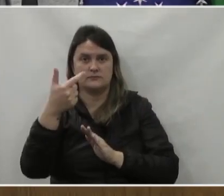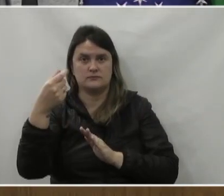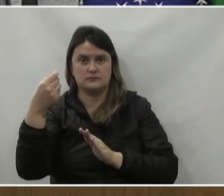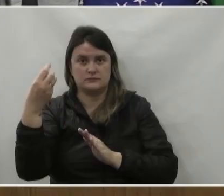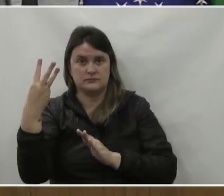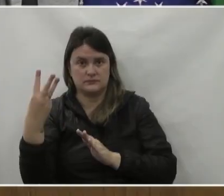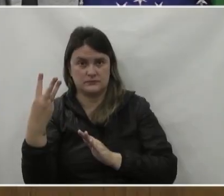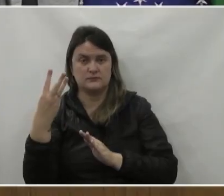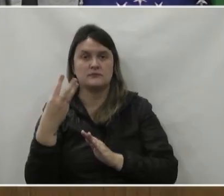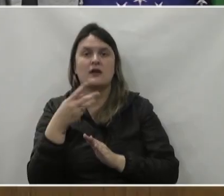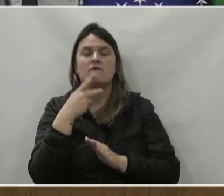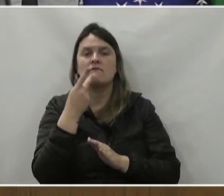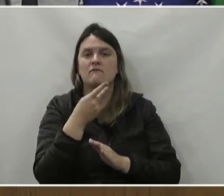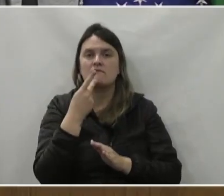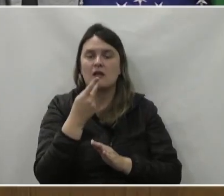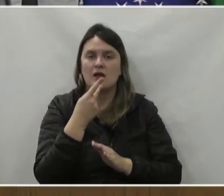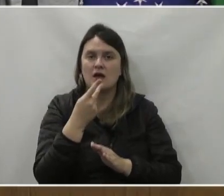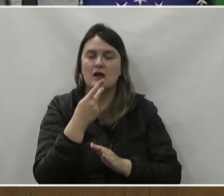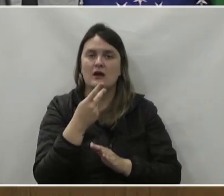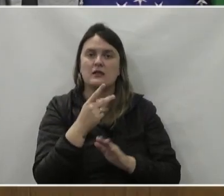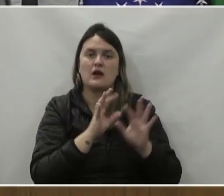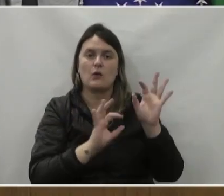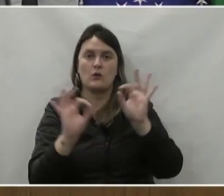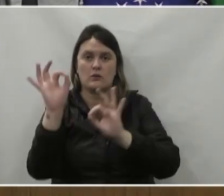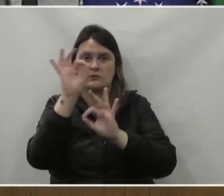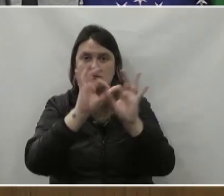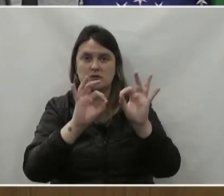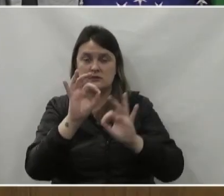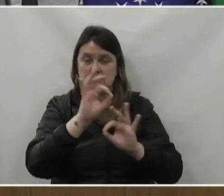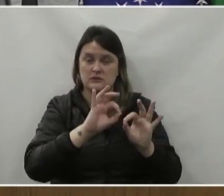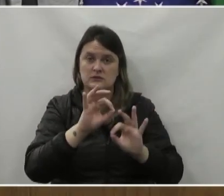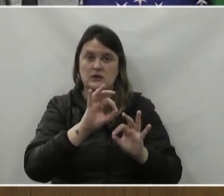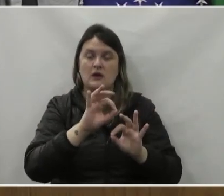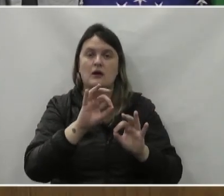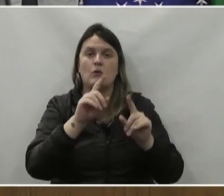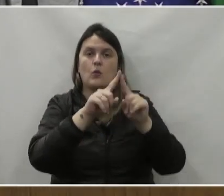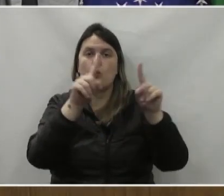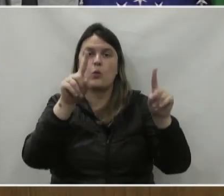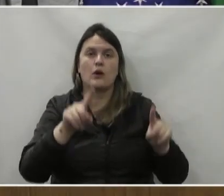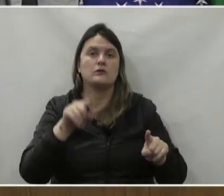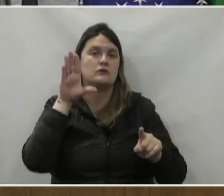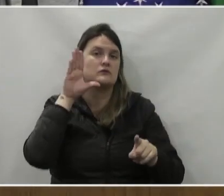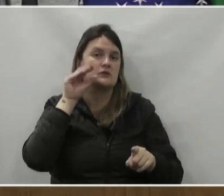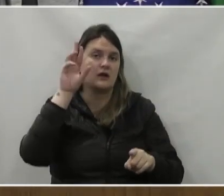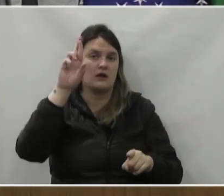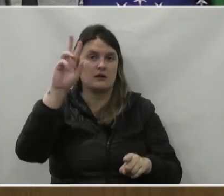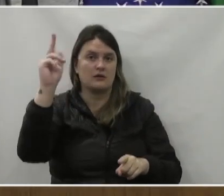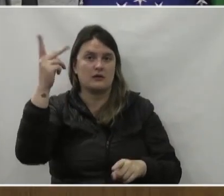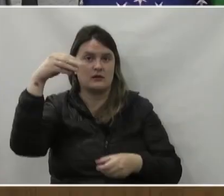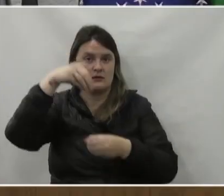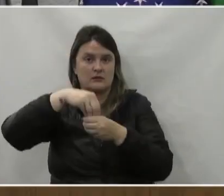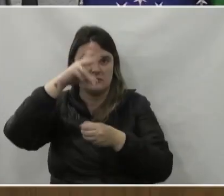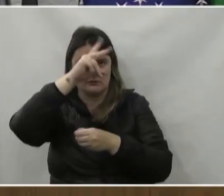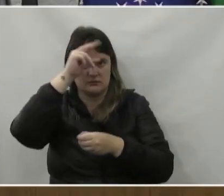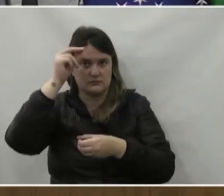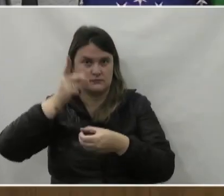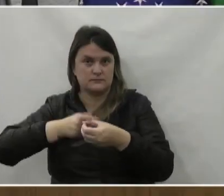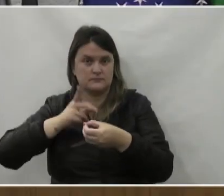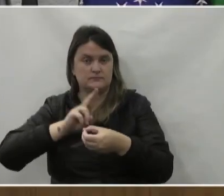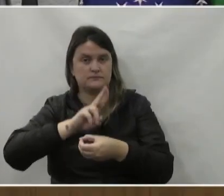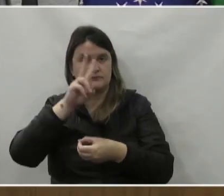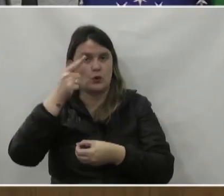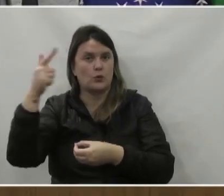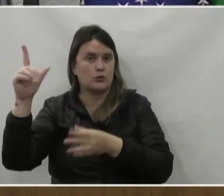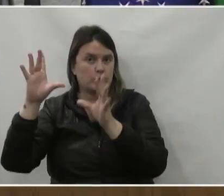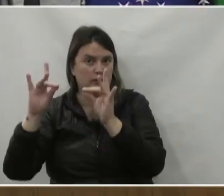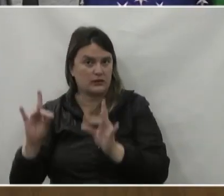3058/2003, que dispõe sobre a reestruturação da organização funcional de recursos humanos da Prefeitura Municipal de União da Vitória e